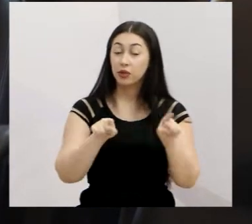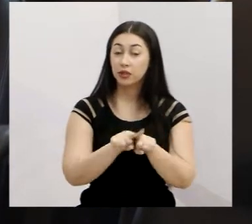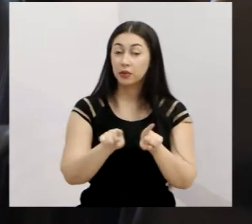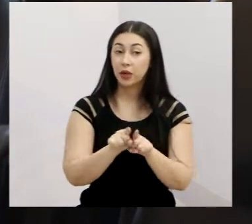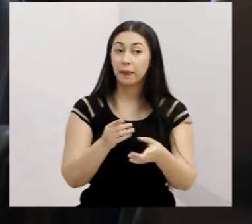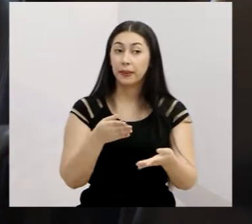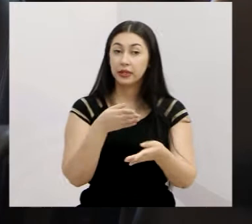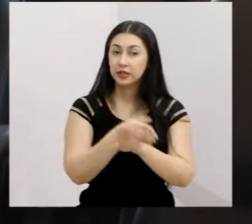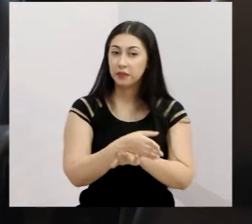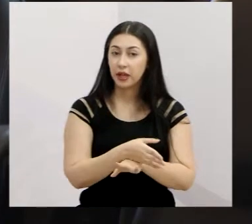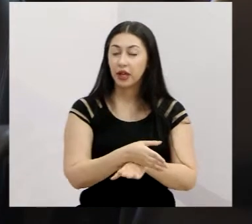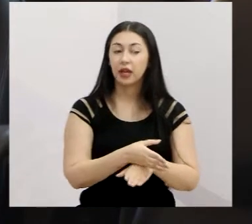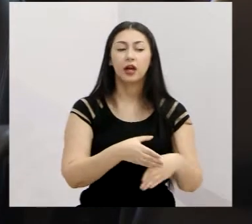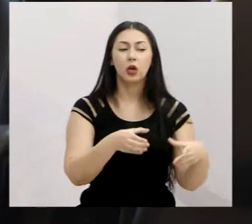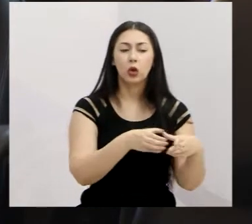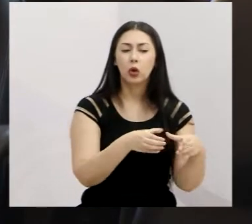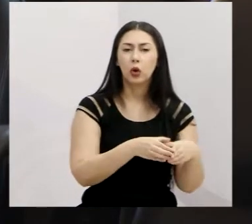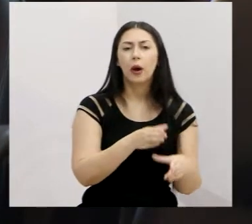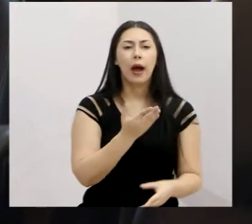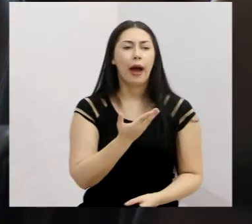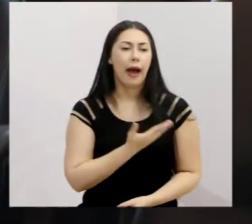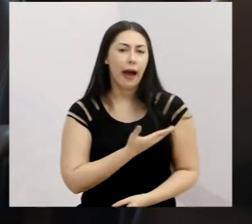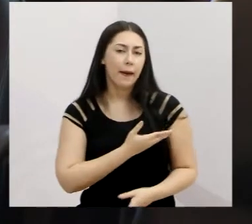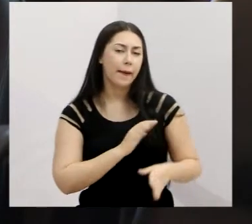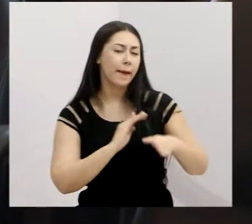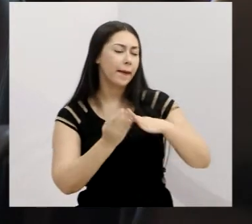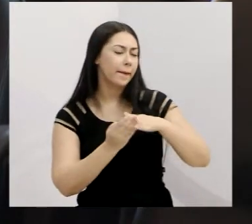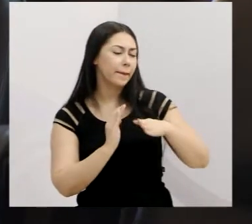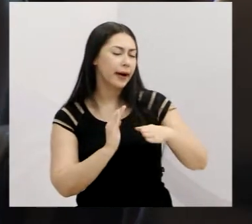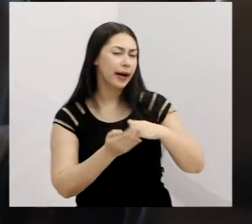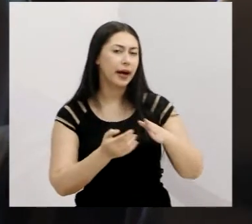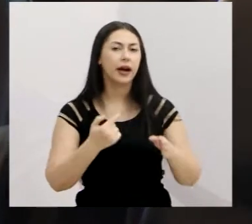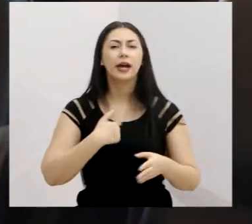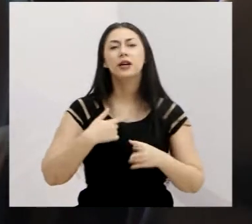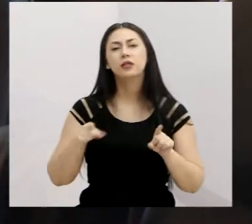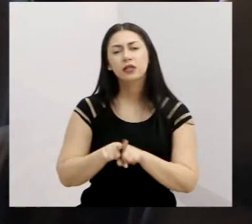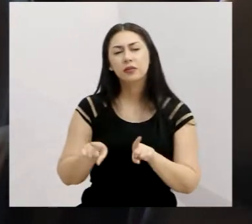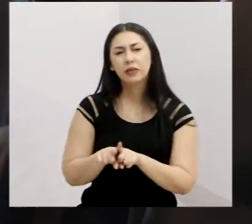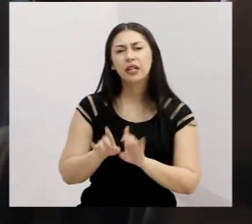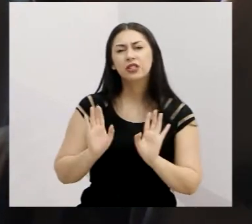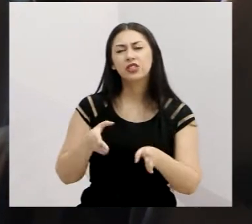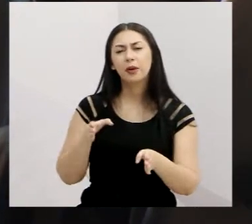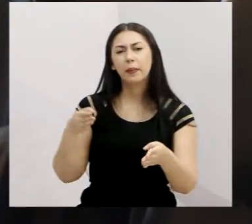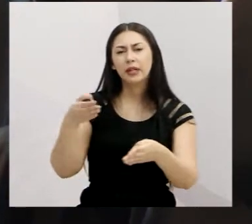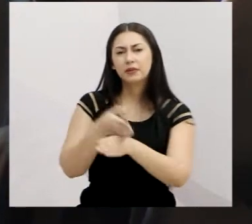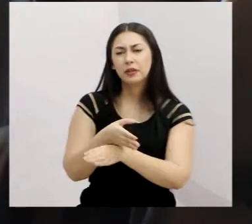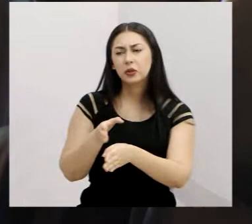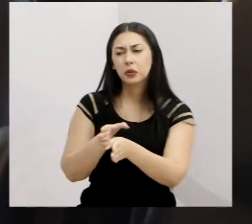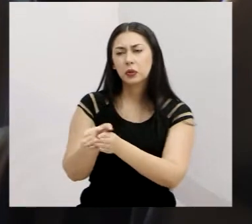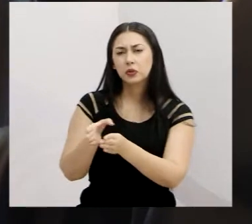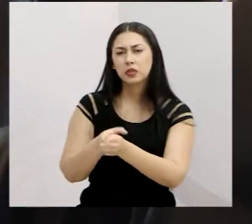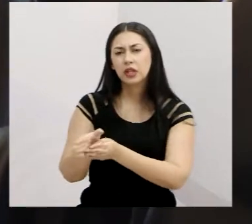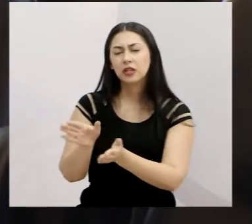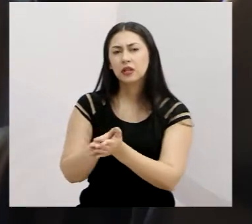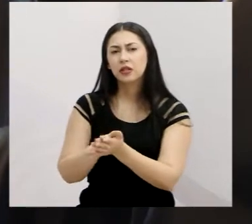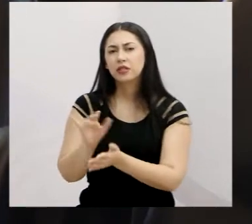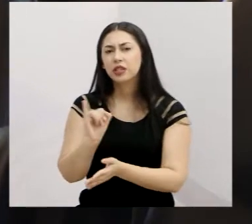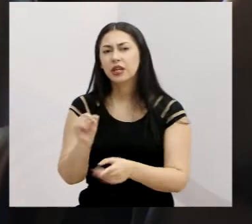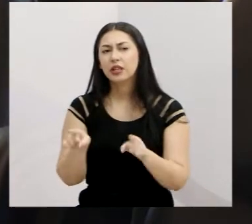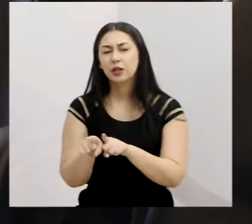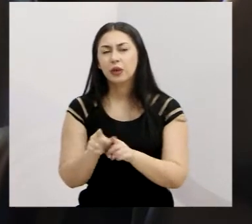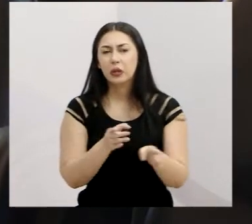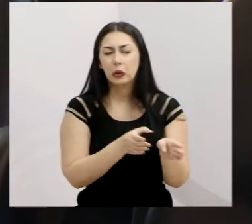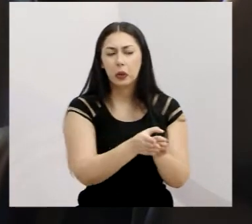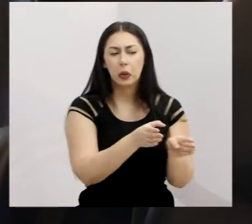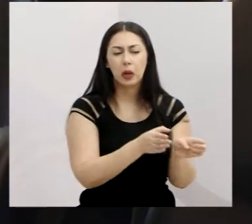também participei Sociedade Amigos do bairro por duas vezes já fui do Conselho Municipal de Jacareí também conselho da Santa